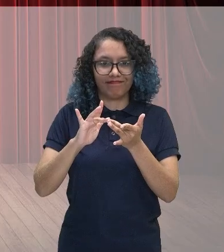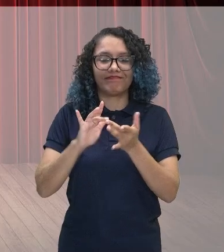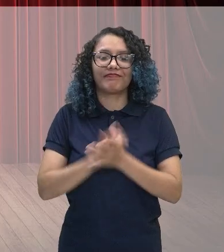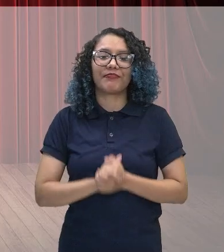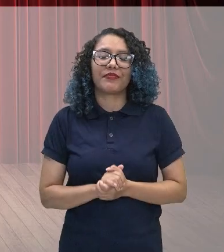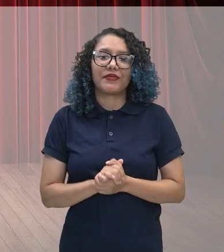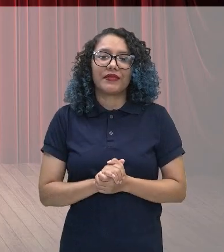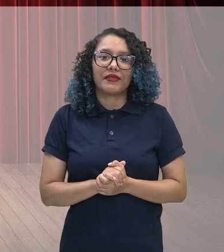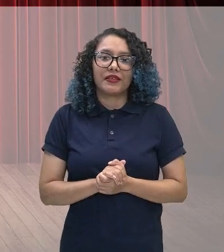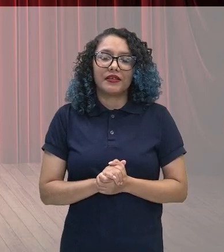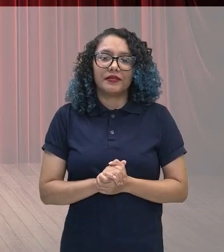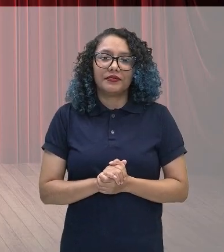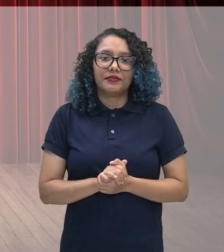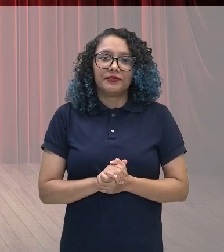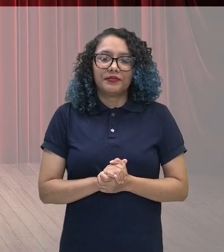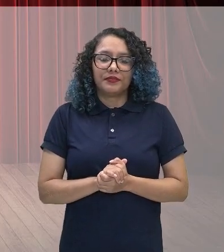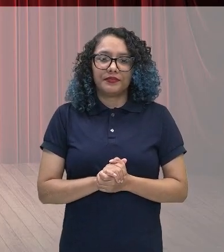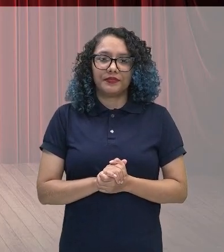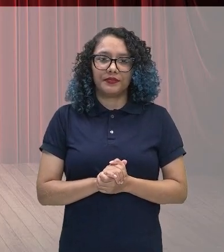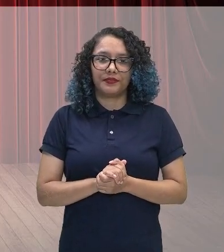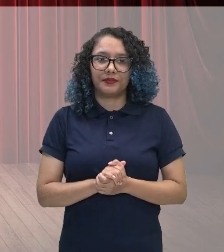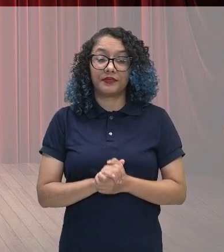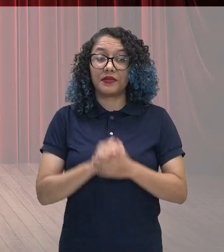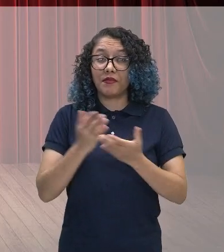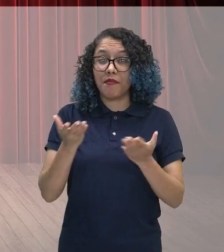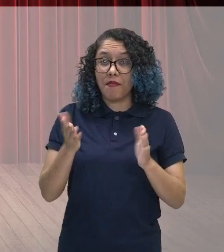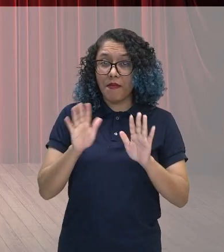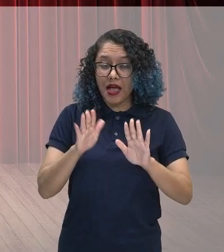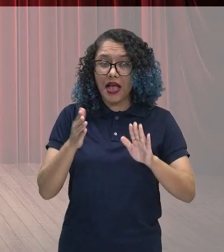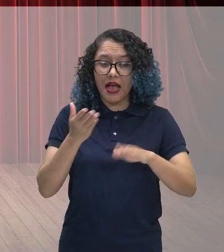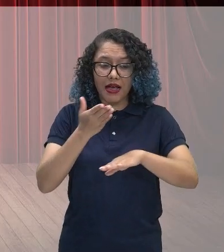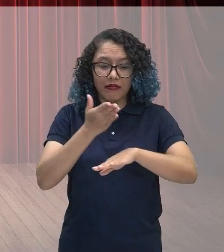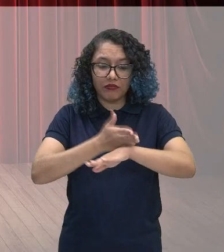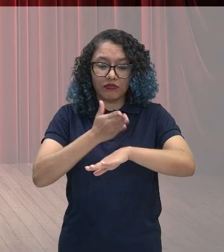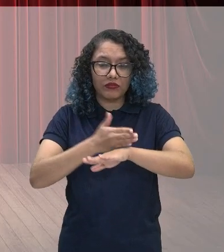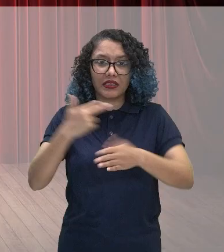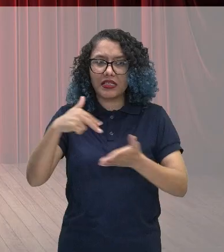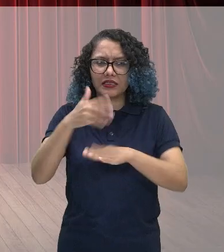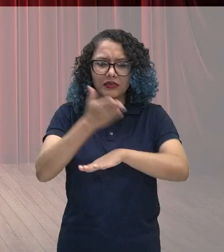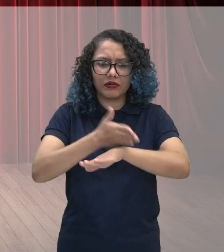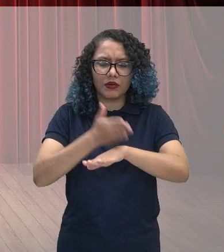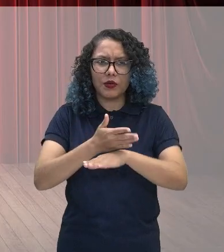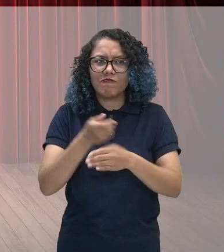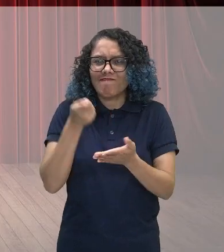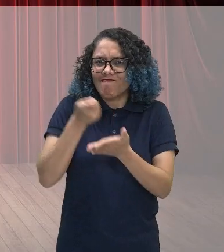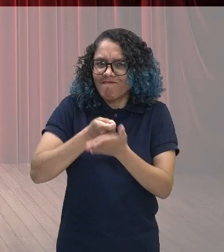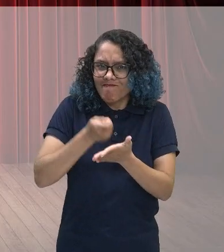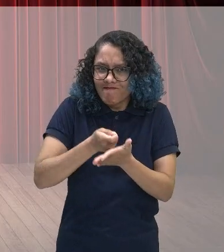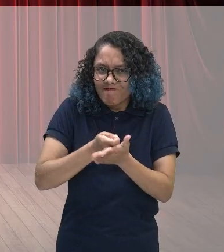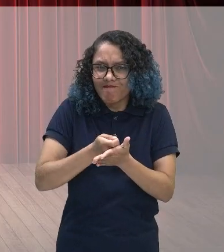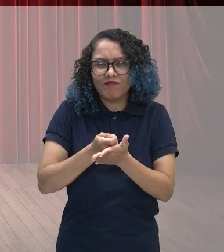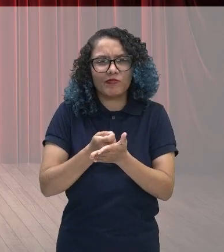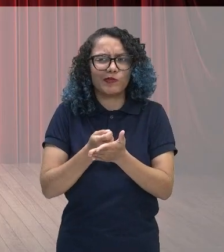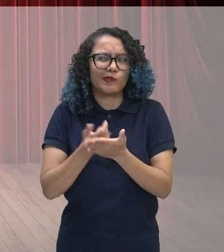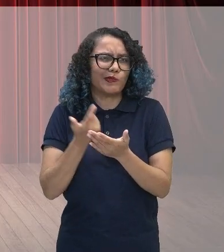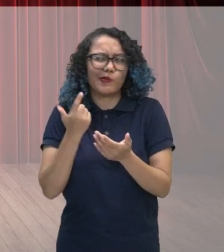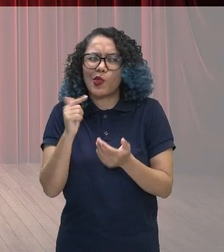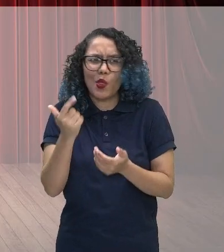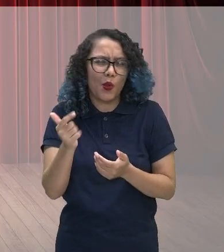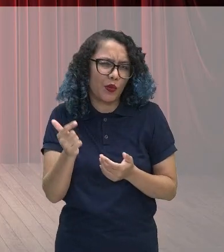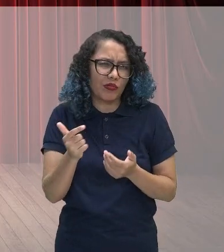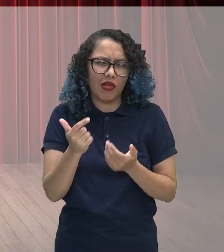moderna, as bailarinas, por exemplo, ela não tem aquela rigidez como no balé clássico.